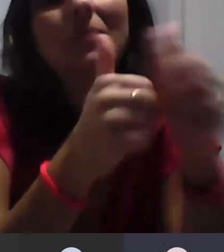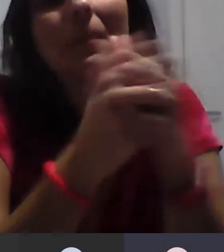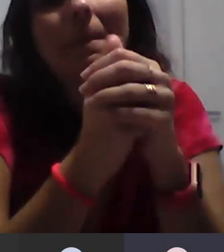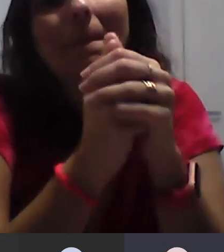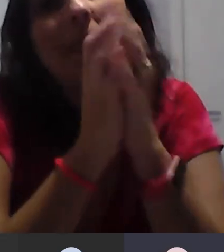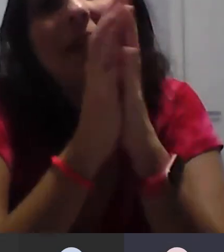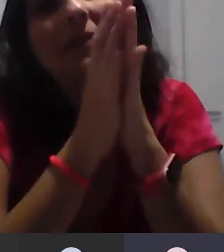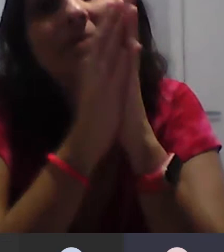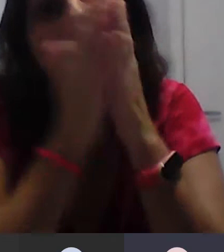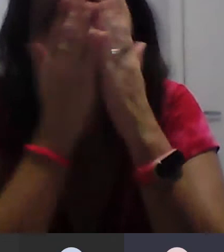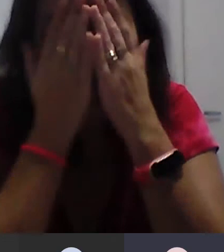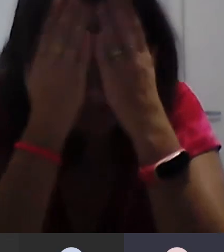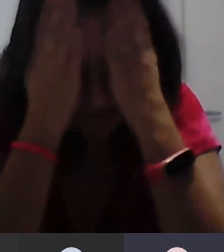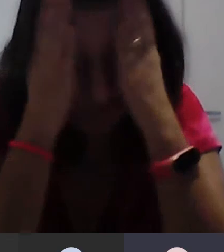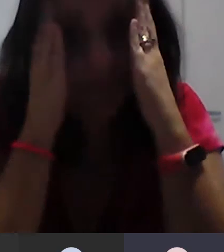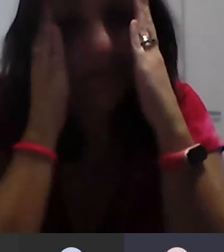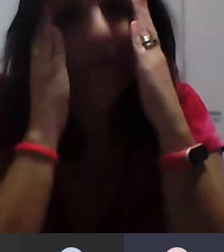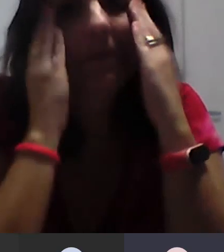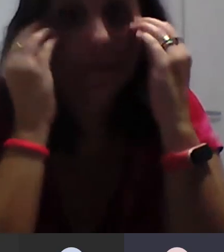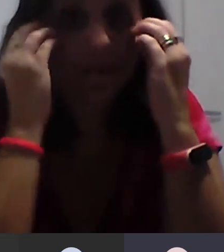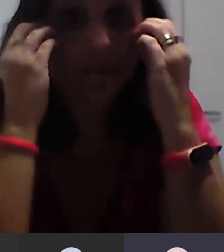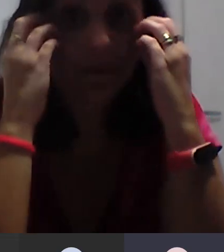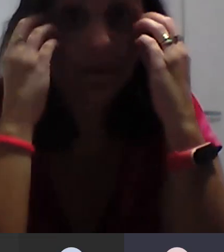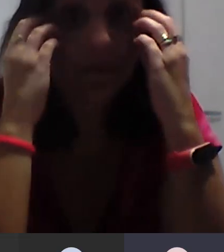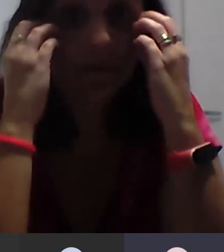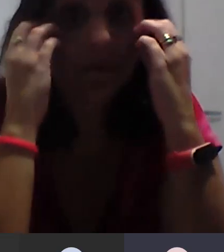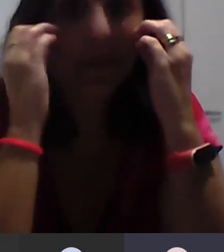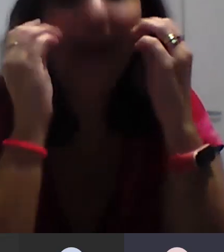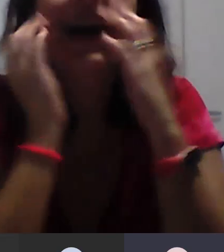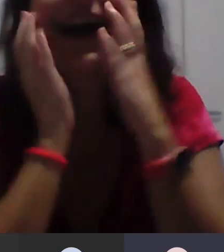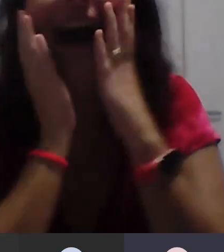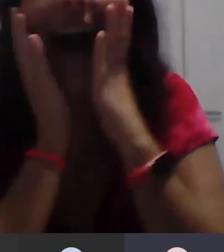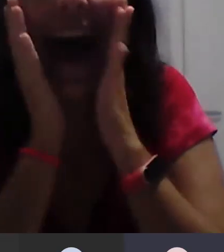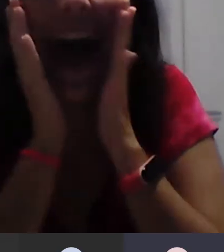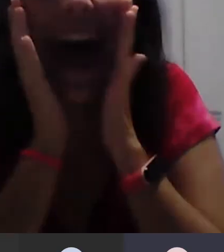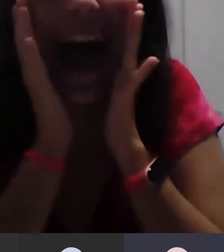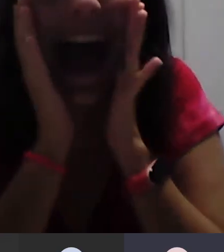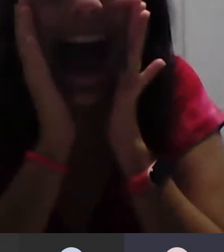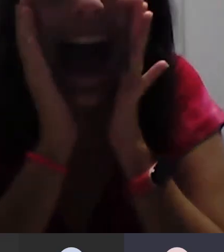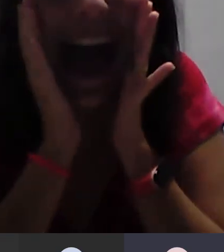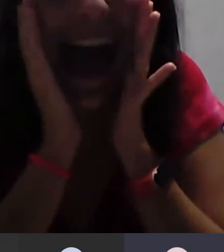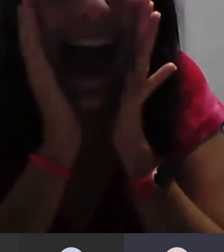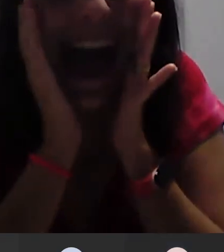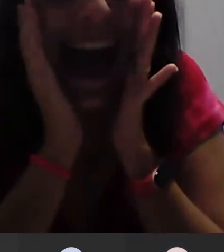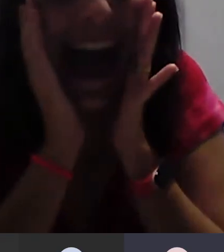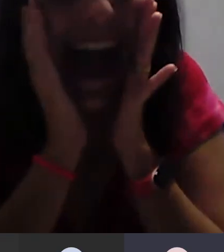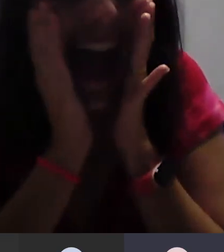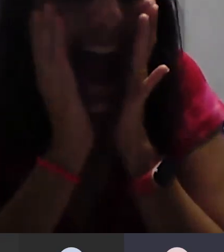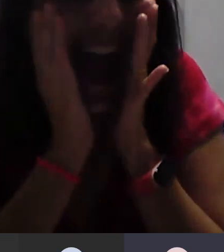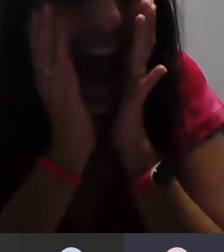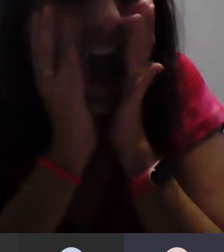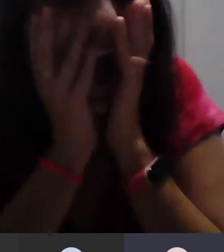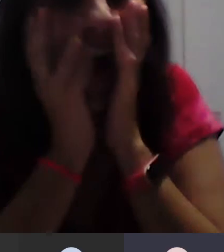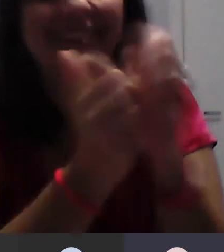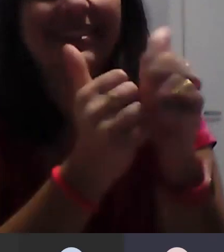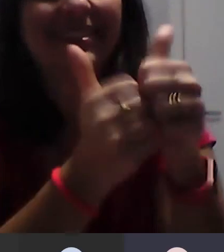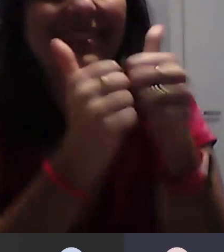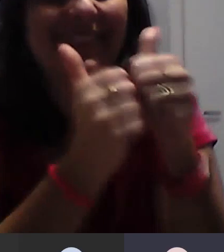E como é tradição, a professora nova paga o primeiro lanche, né? De todo mundo. Ah, lembra? com certeza, né? Isso aí.